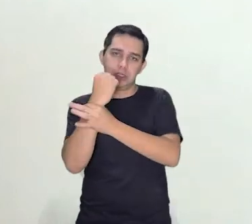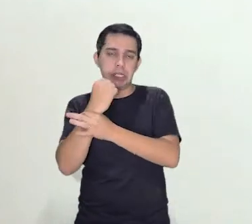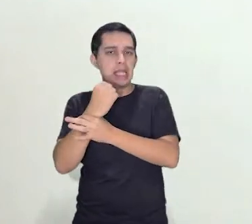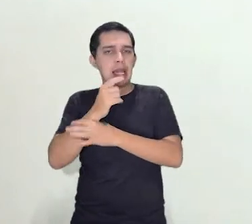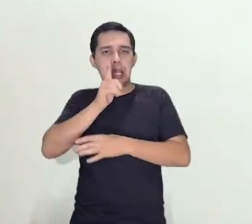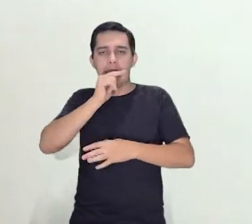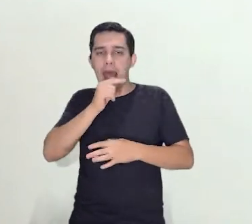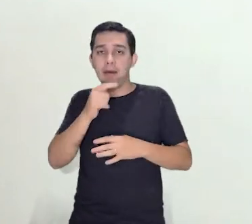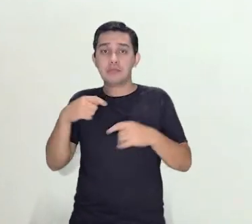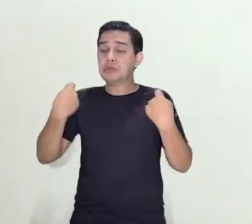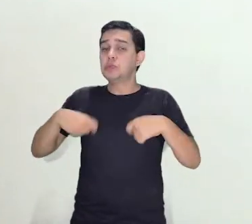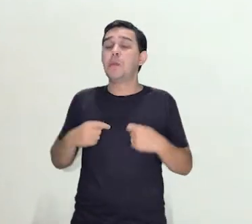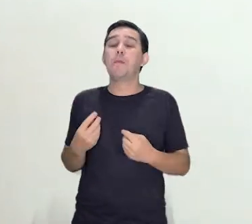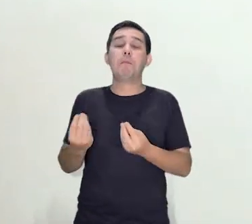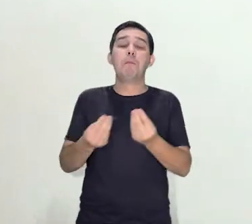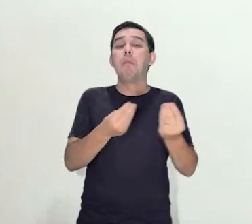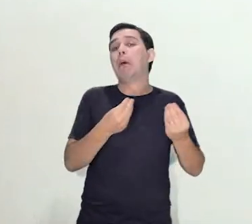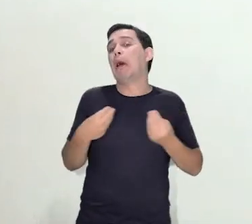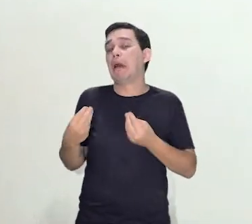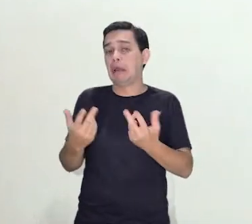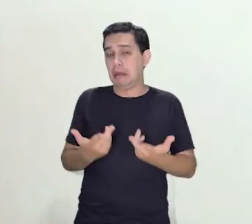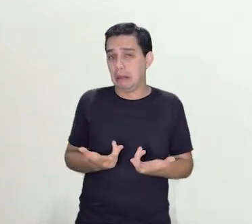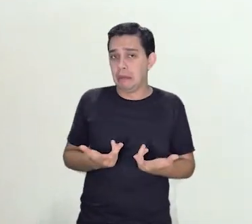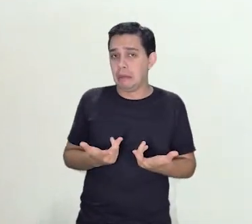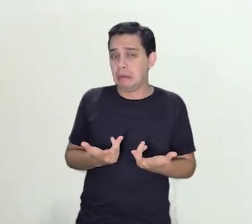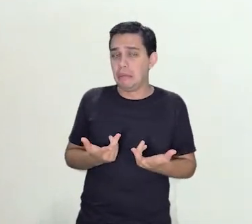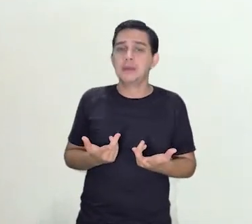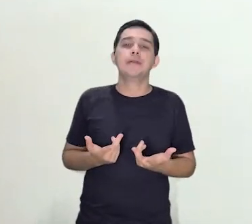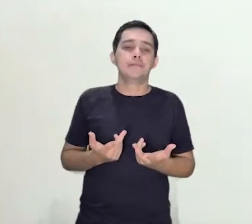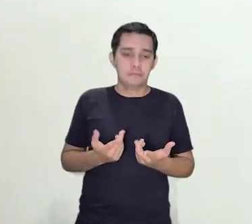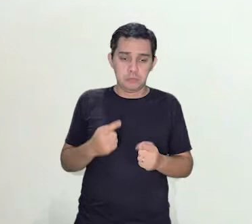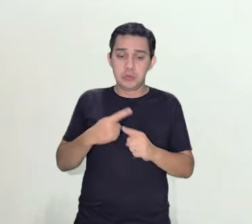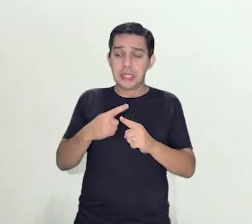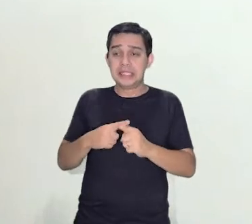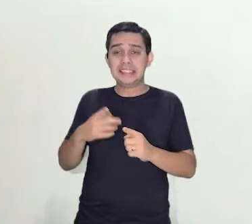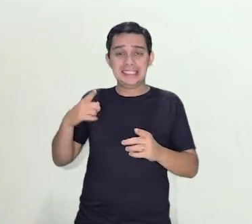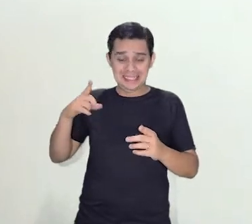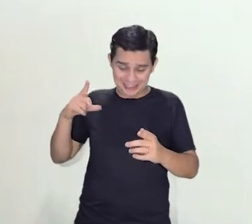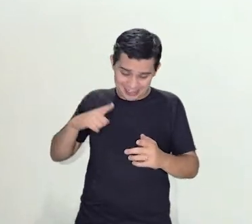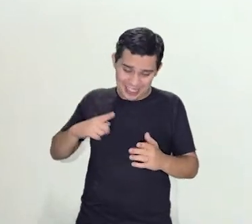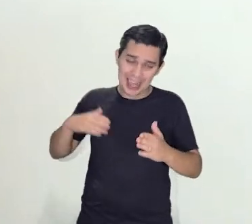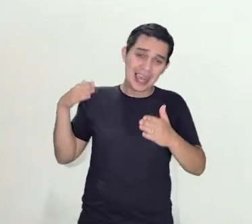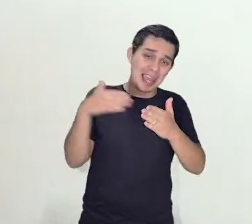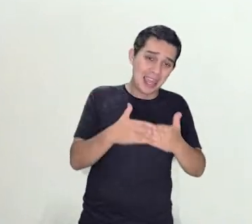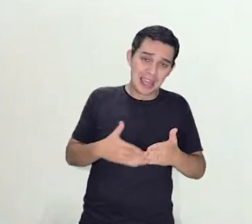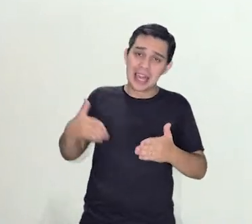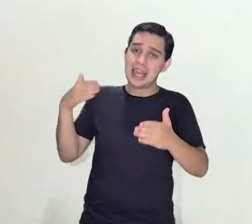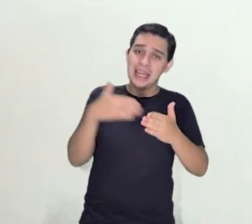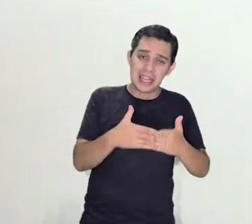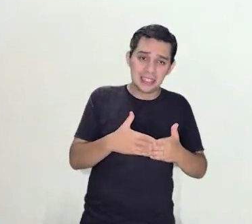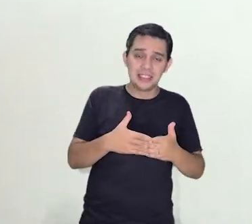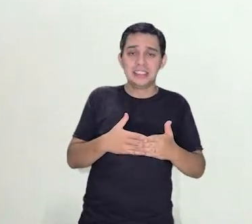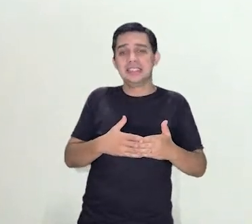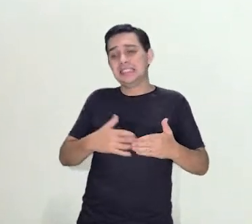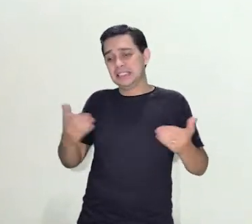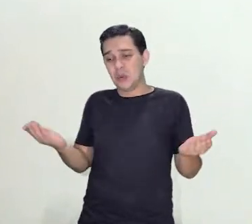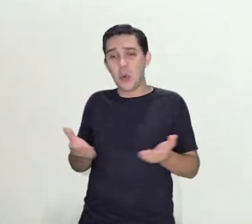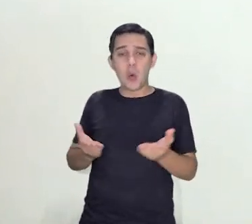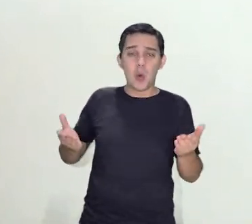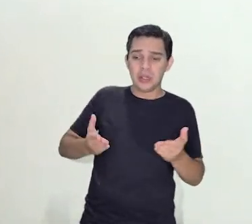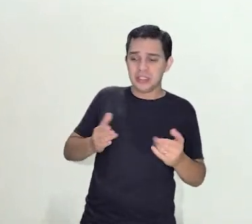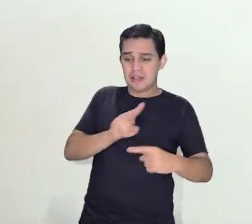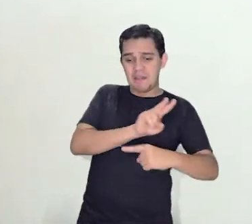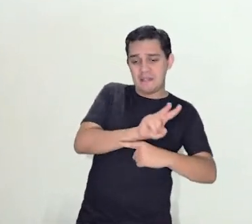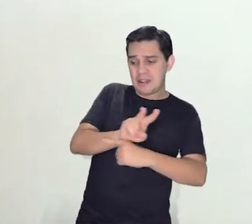se justifica considerando as limitações existentes nas metodologias tradicionais de